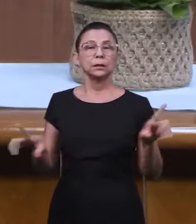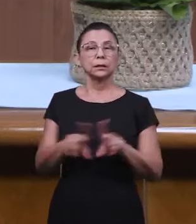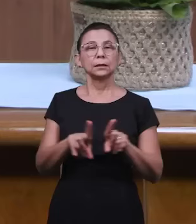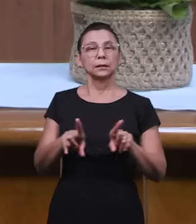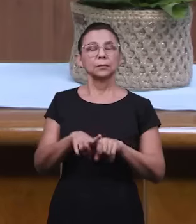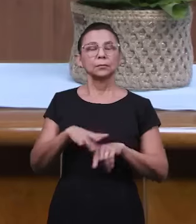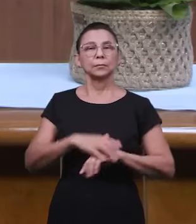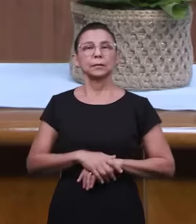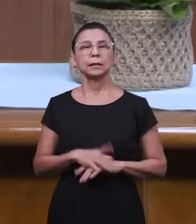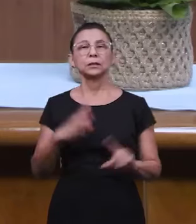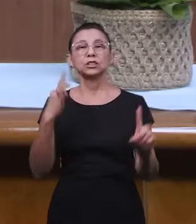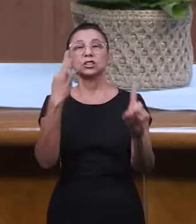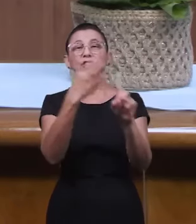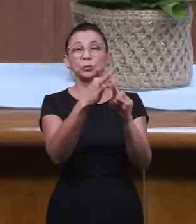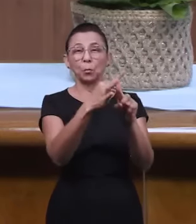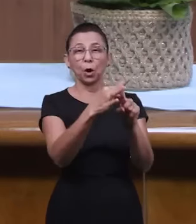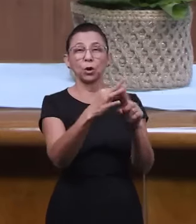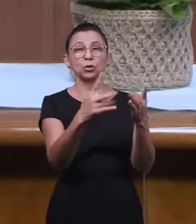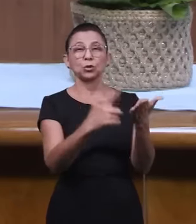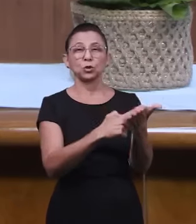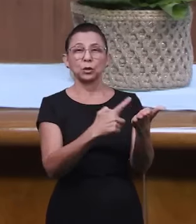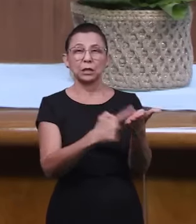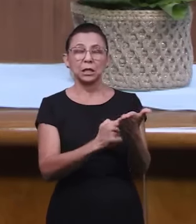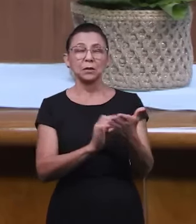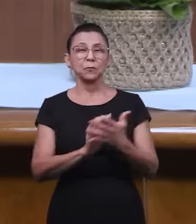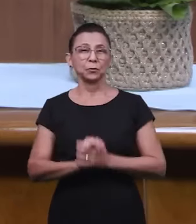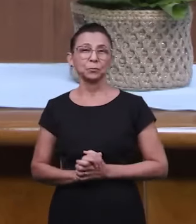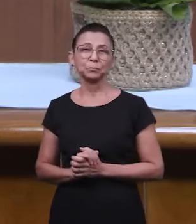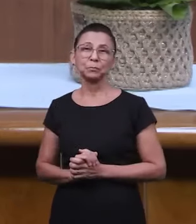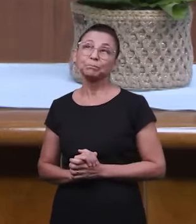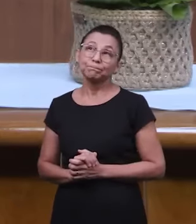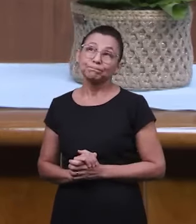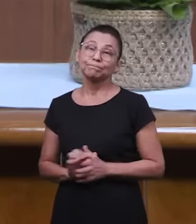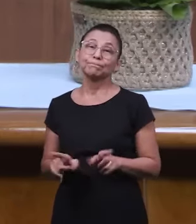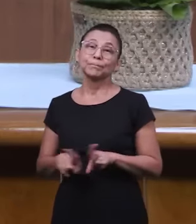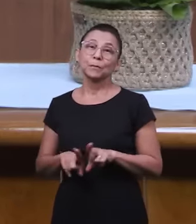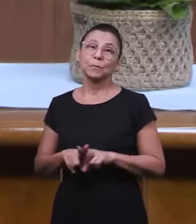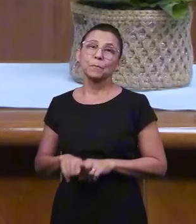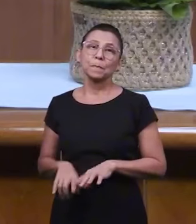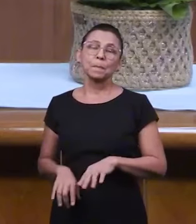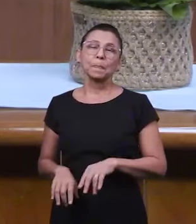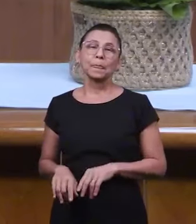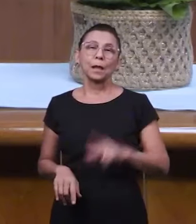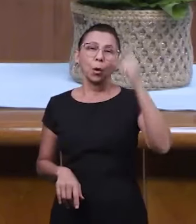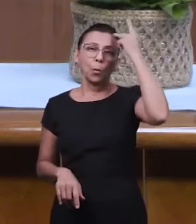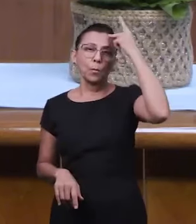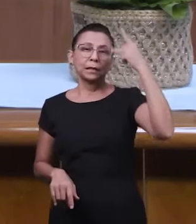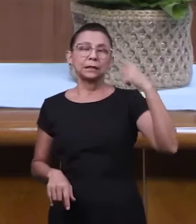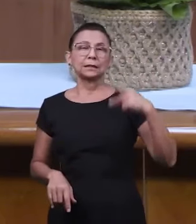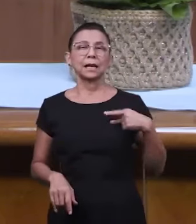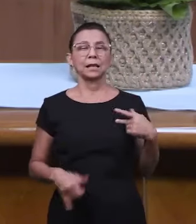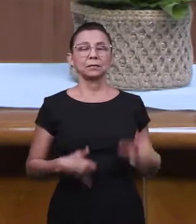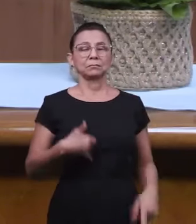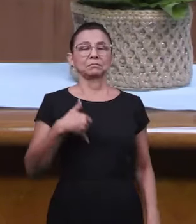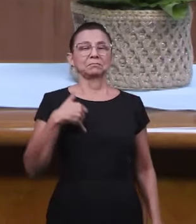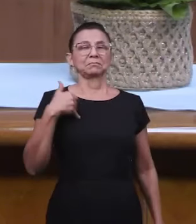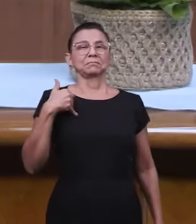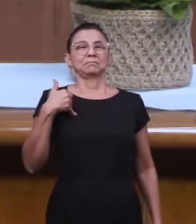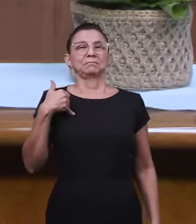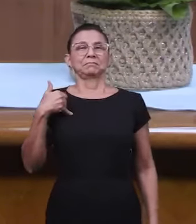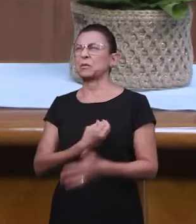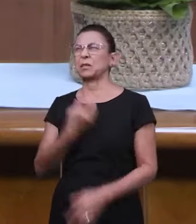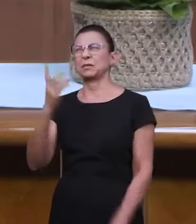que nos últimos tempos os homens seriam amantes de si mesmos, mais amigos dos deleites do que de